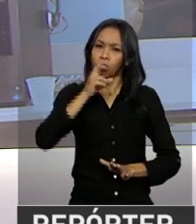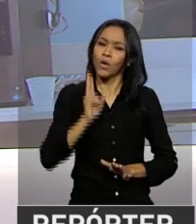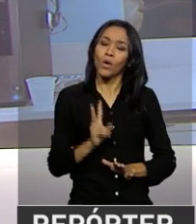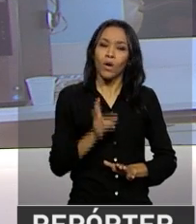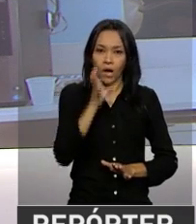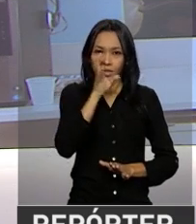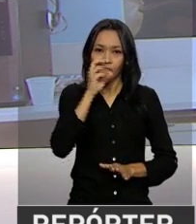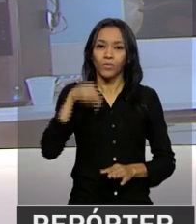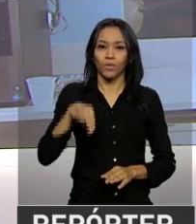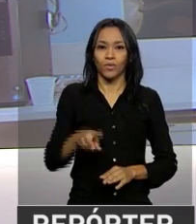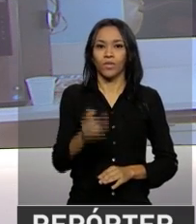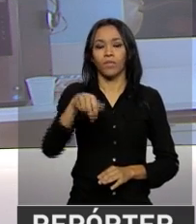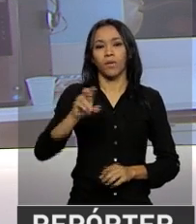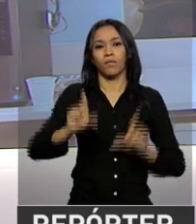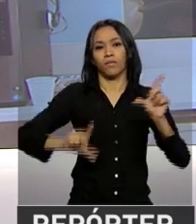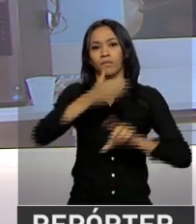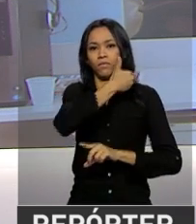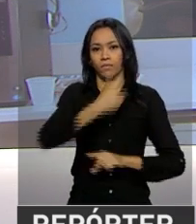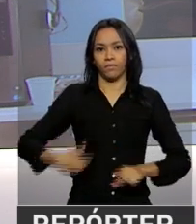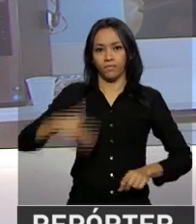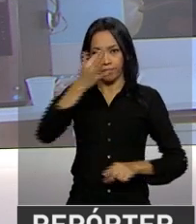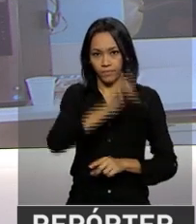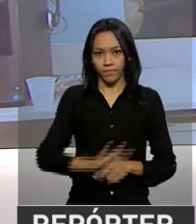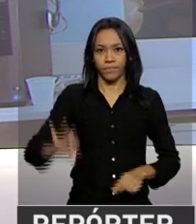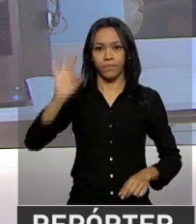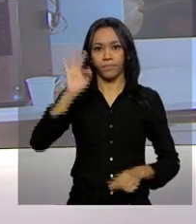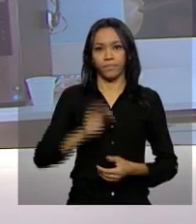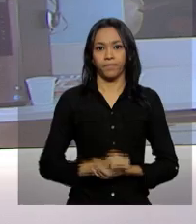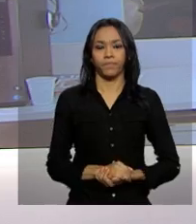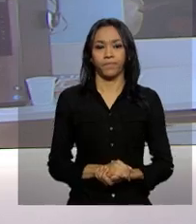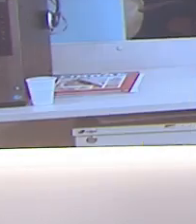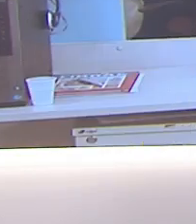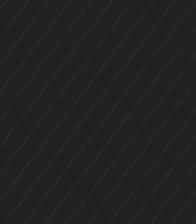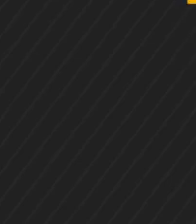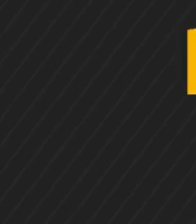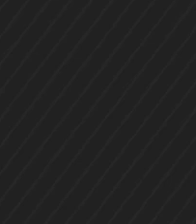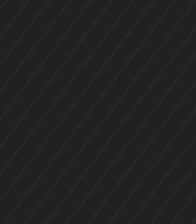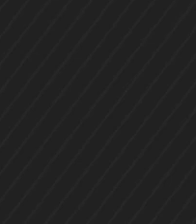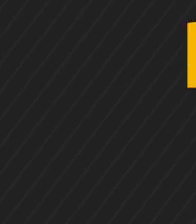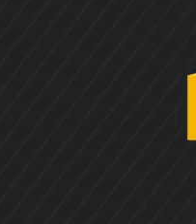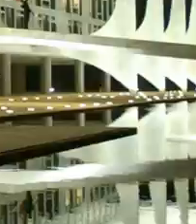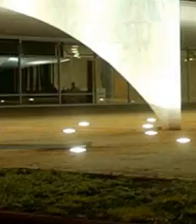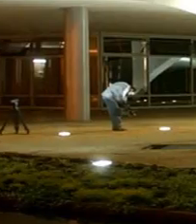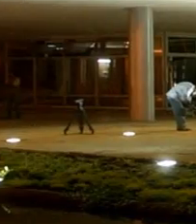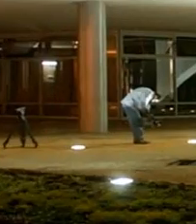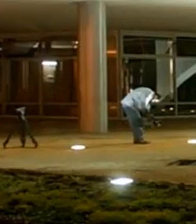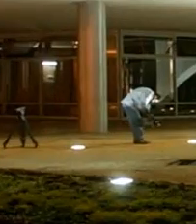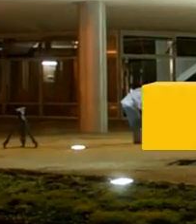Continue com a gente aqui na NBR, a TV do Governo Federal.